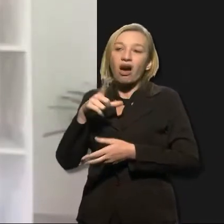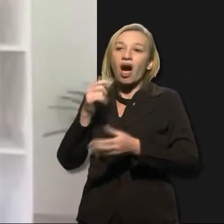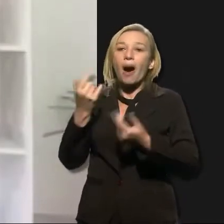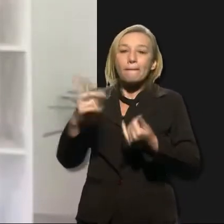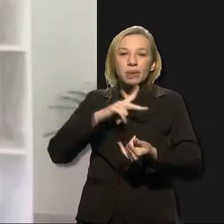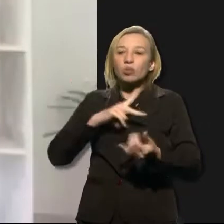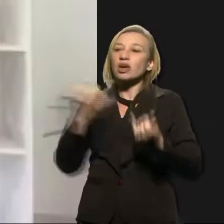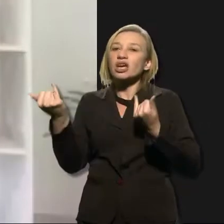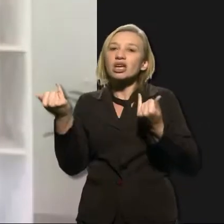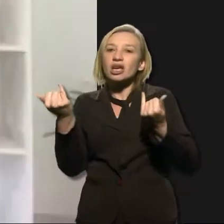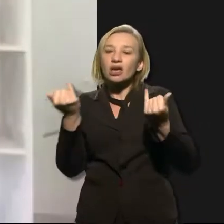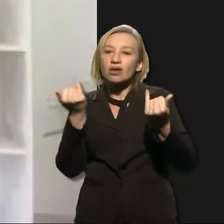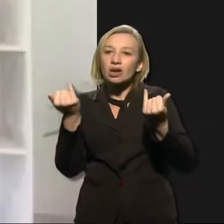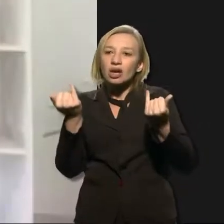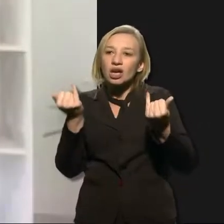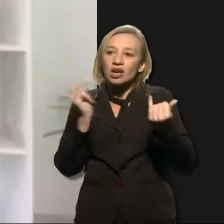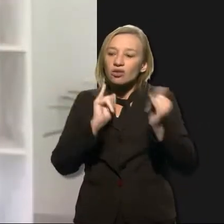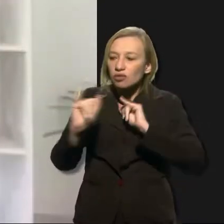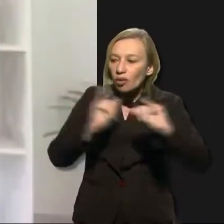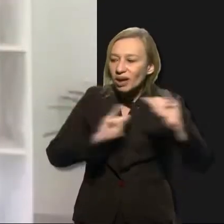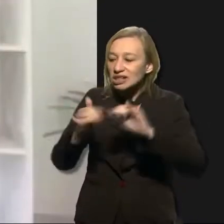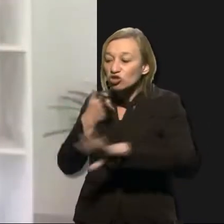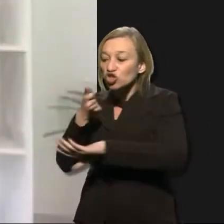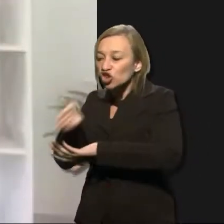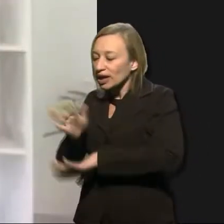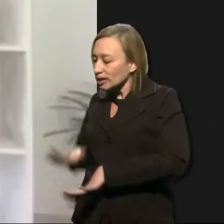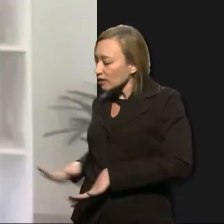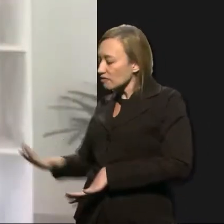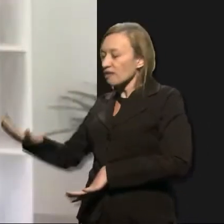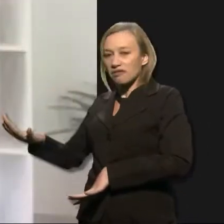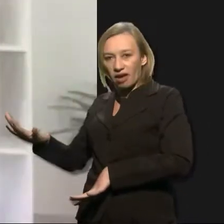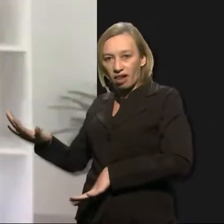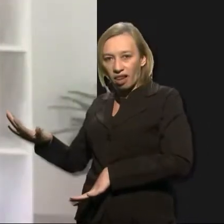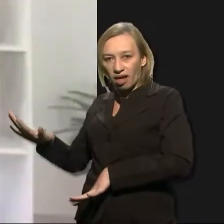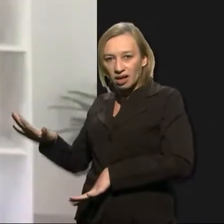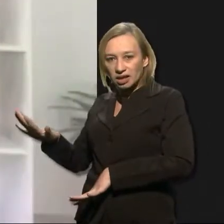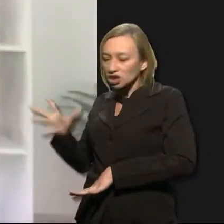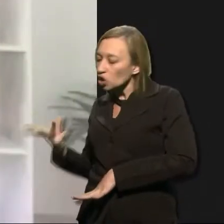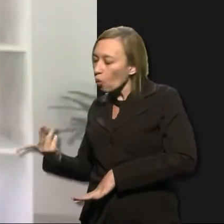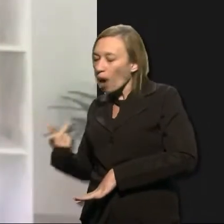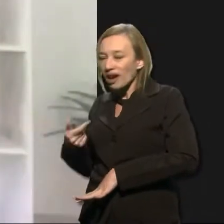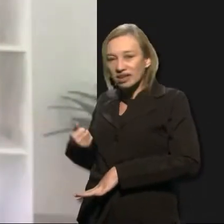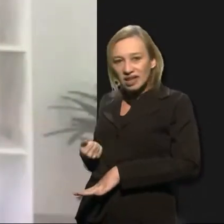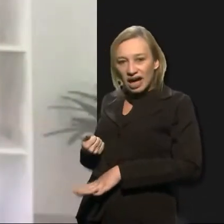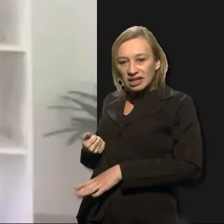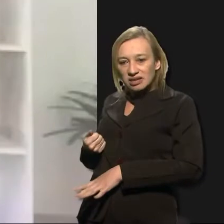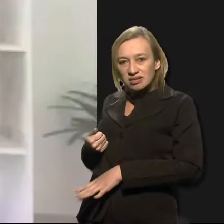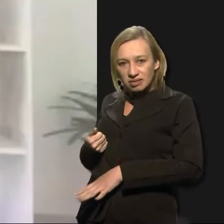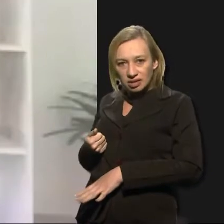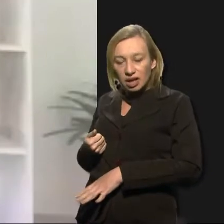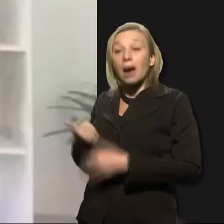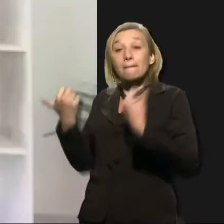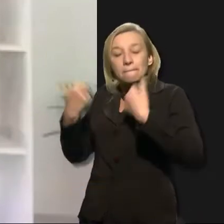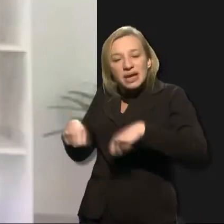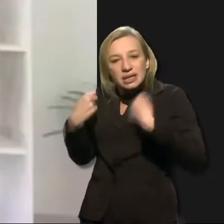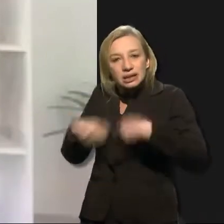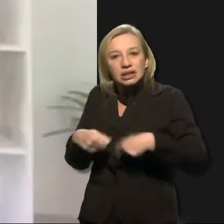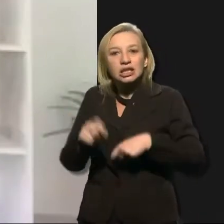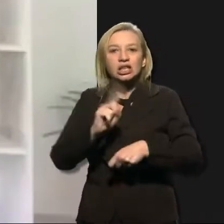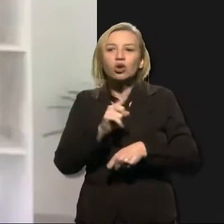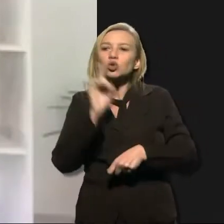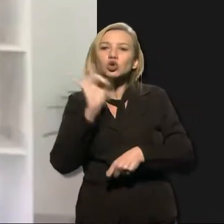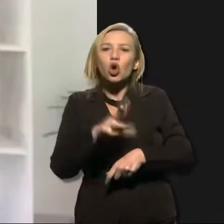própria informação ela tem uma dificuldade de chegar na favela de maneira mais qualificada. Então, a